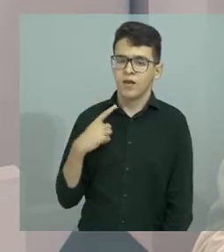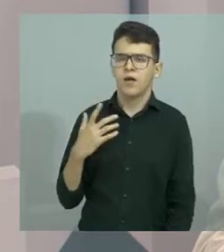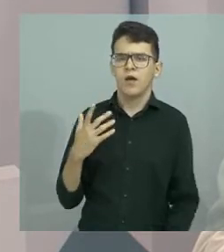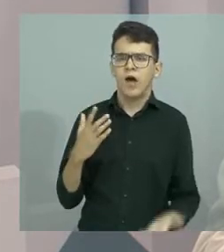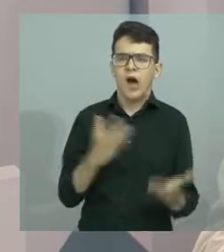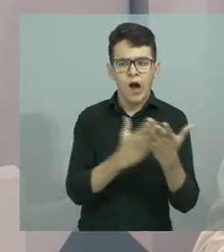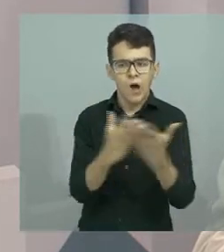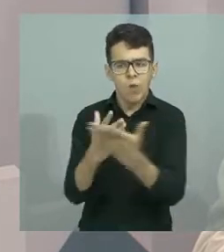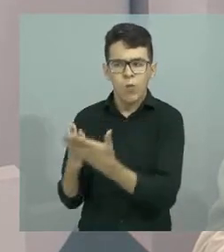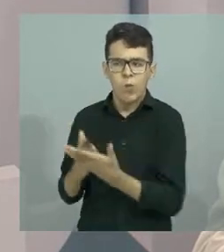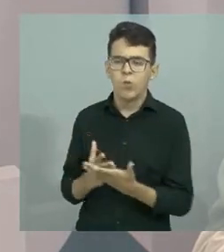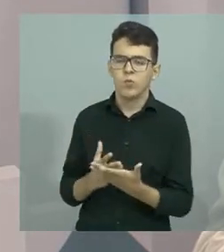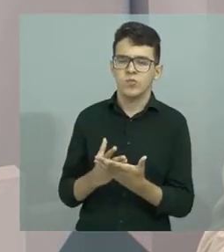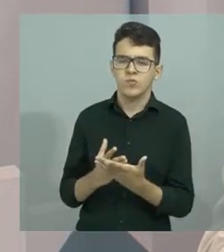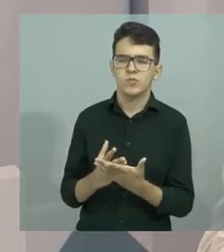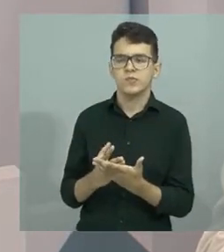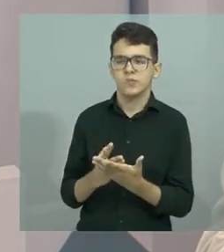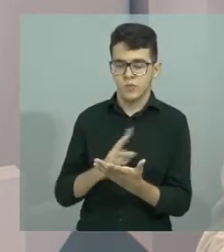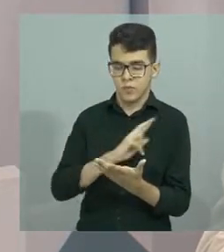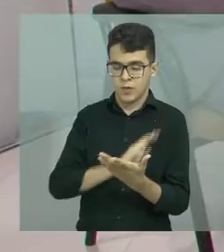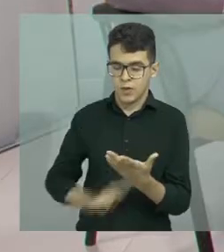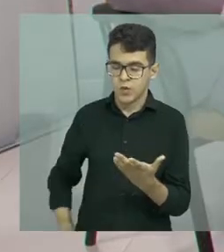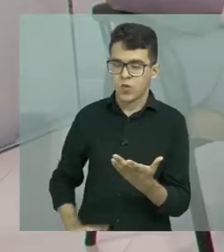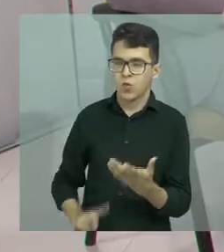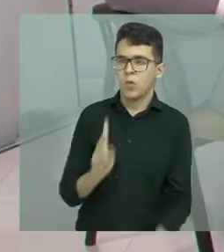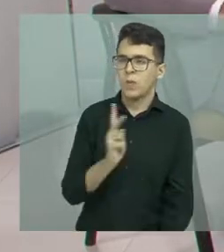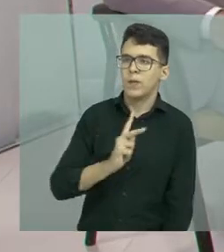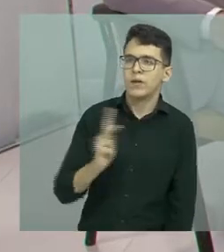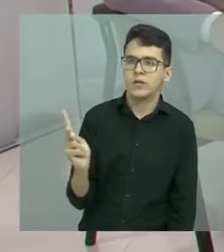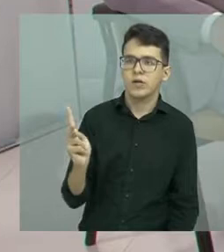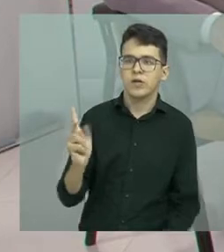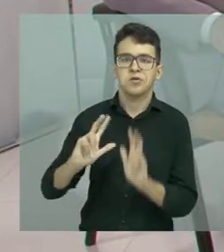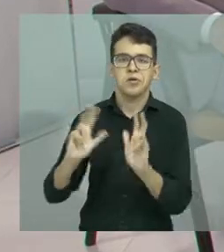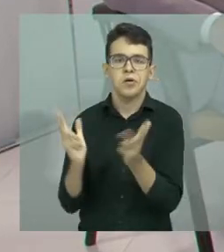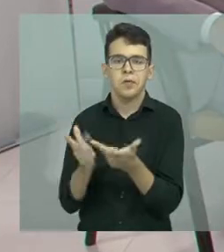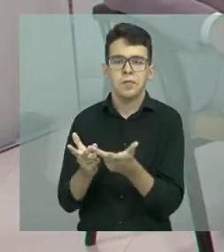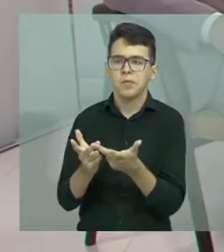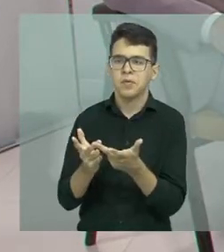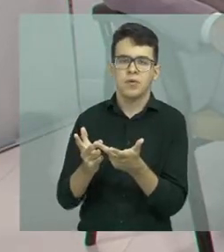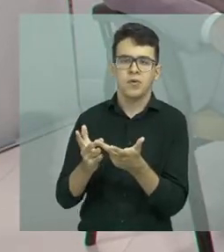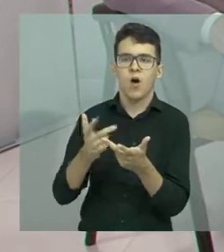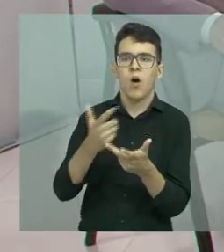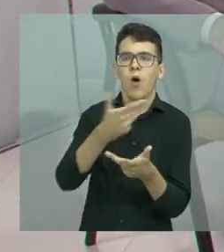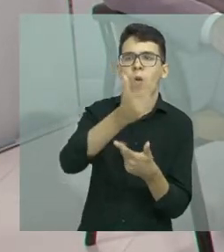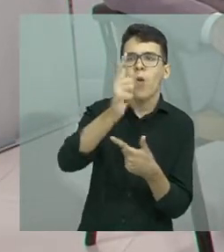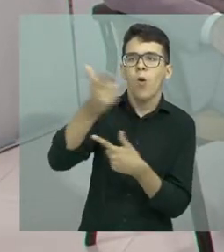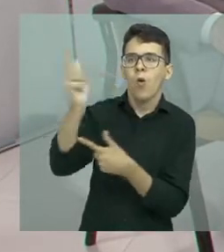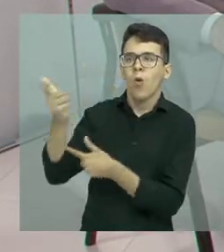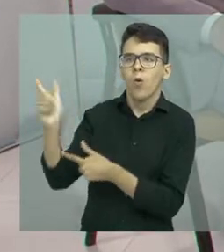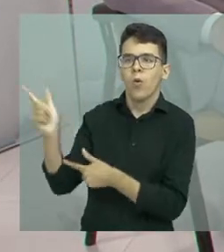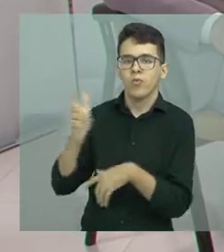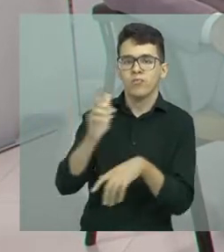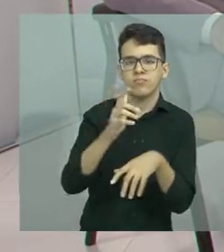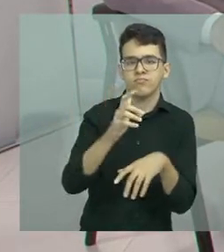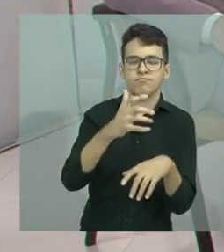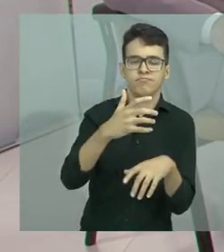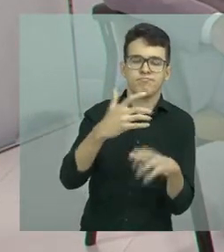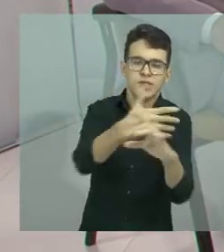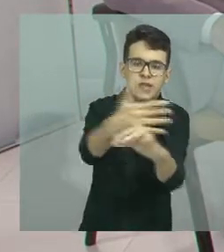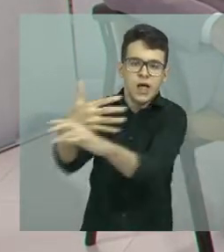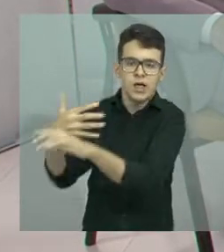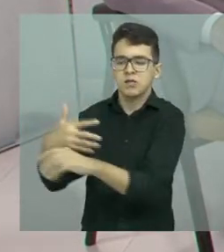lideranças, principalmente parlamentares, vereadores, presidentes de câmaras municipais, da grande maioria dos municípios aqui da